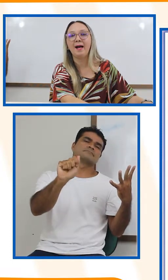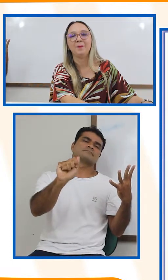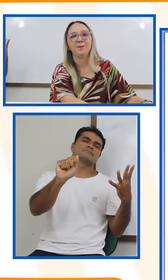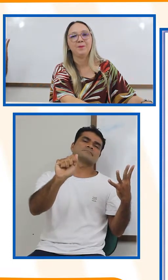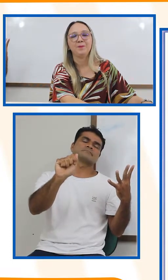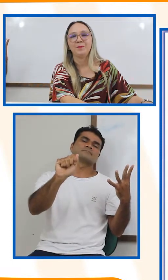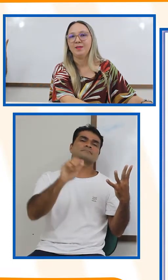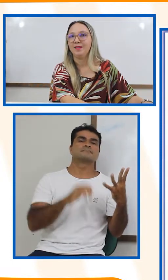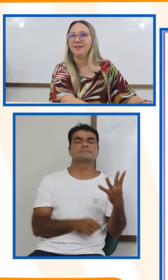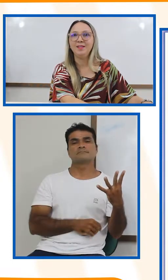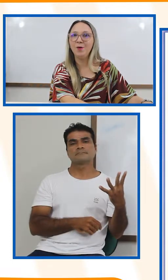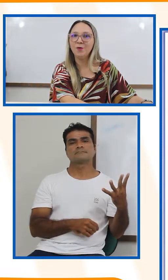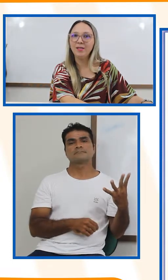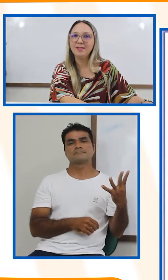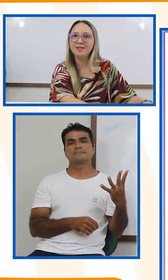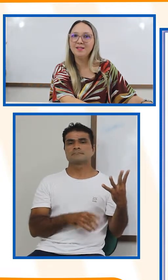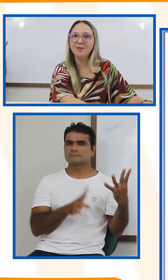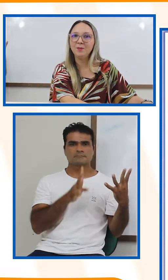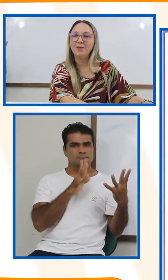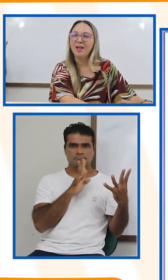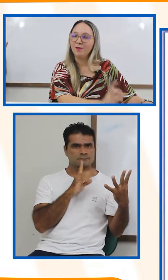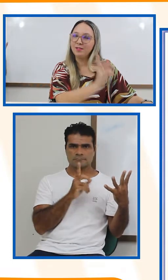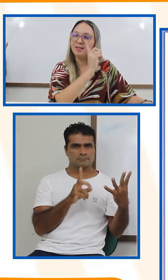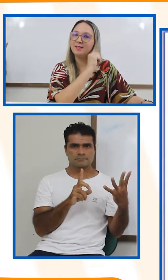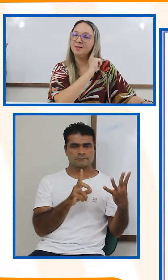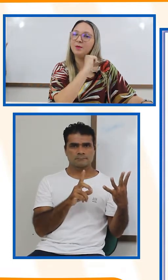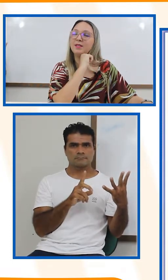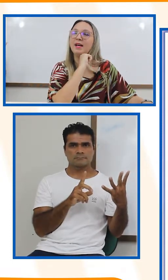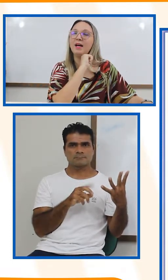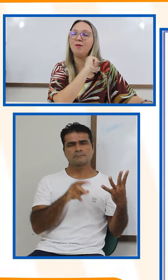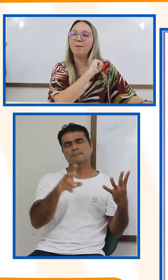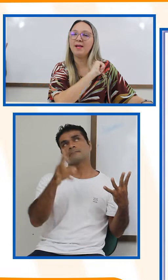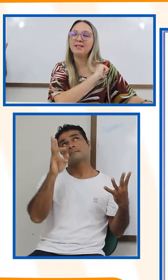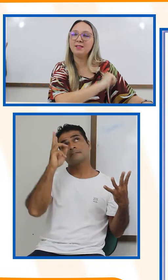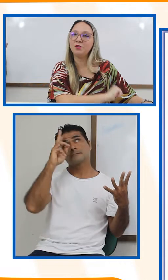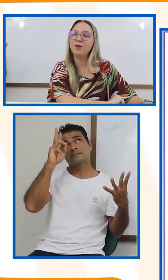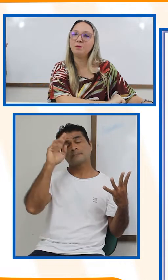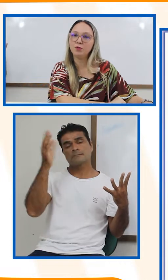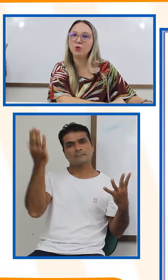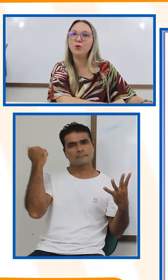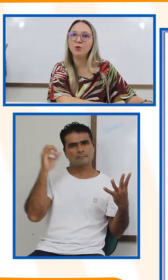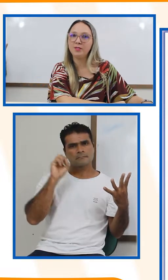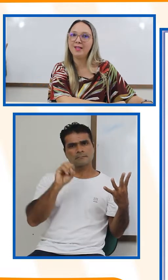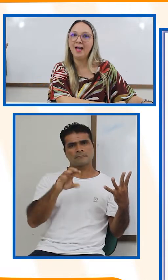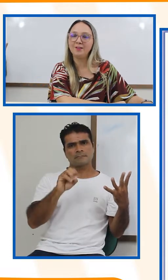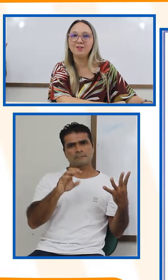Jatobá. Não conheciam? Vocês lembram que na aula passada nós